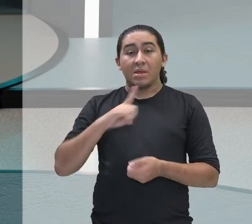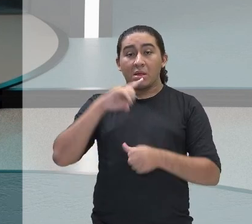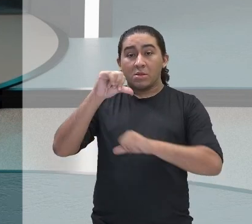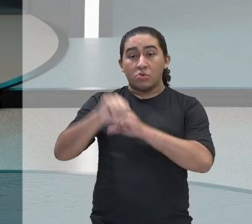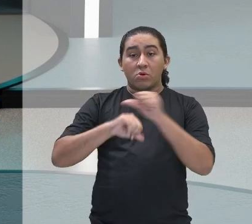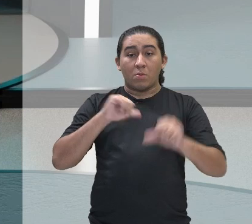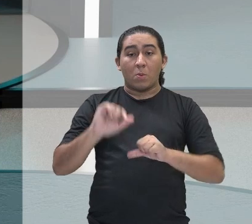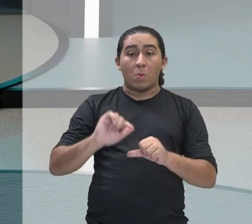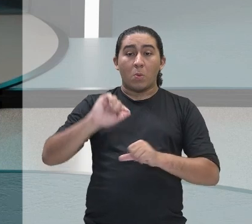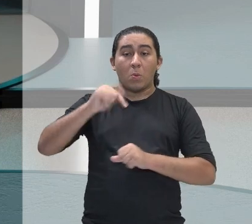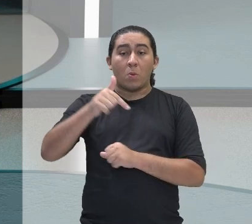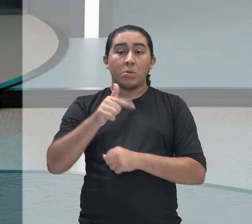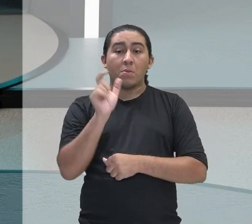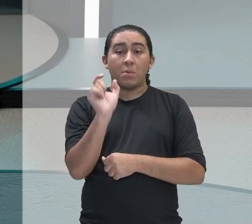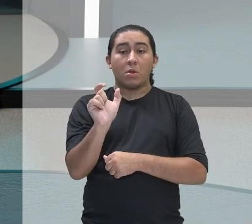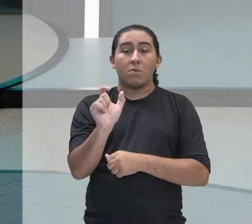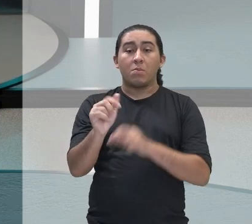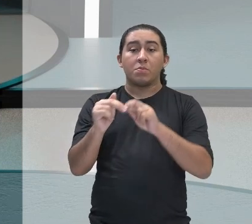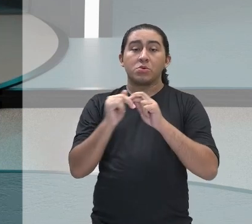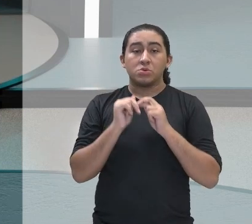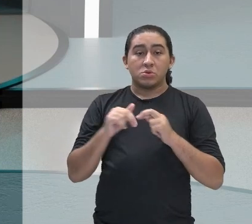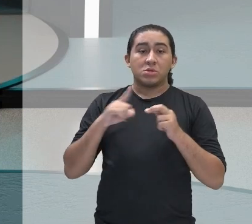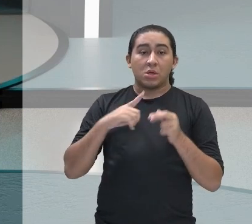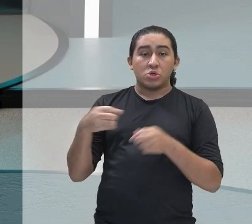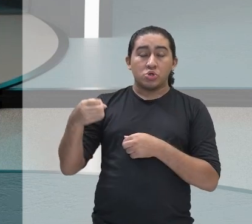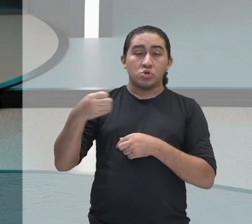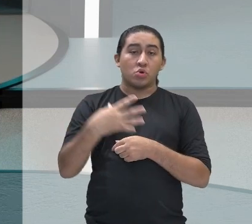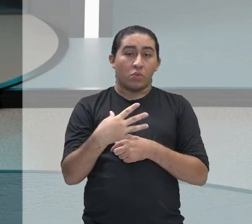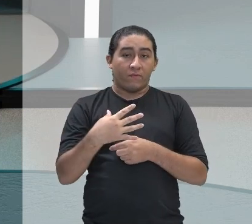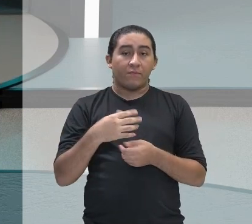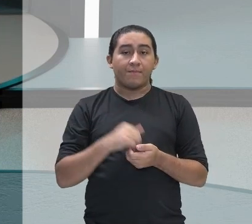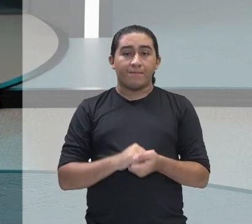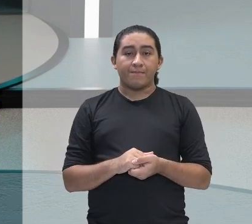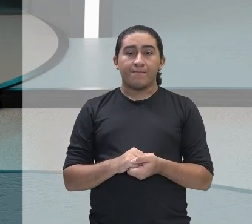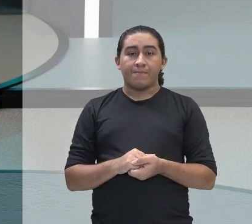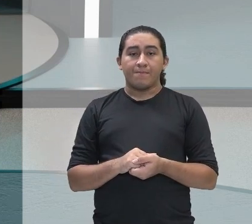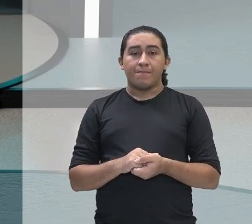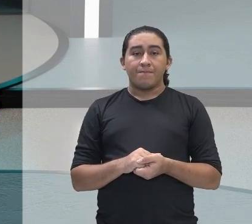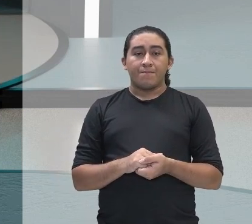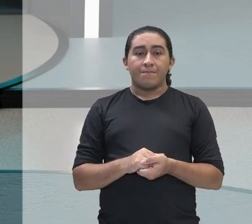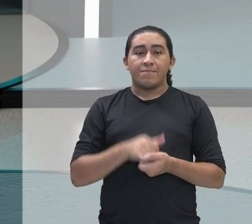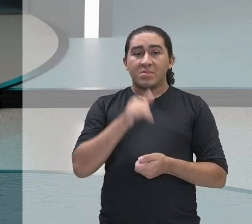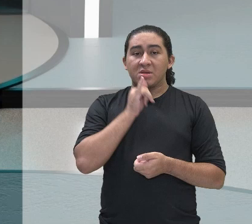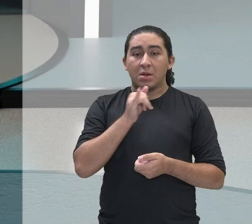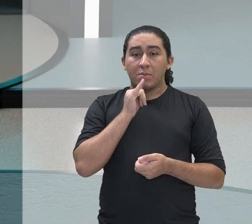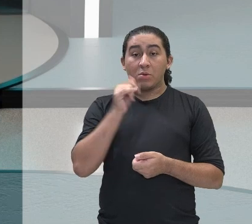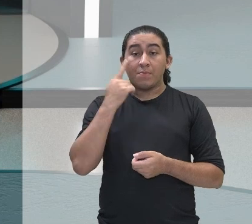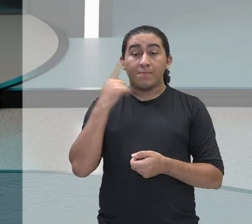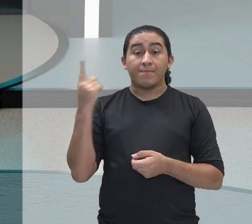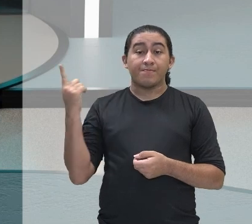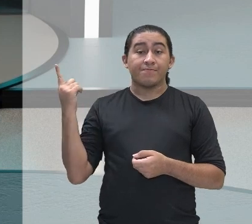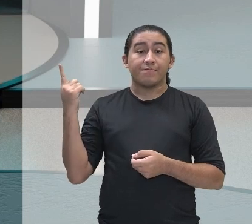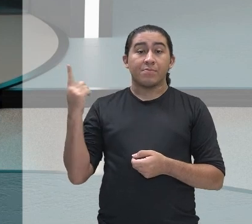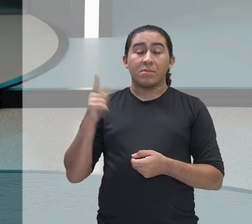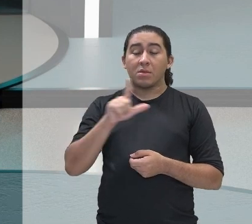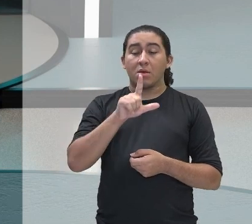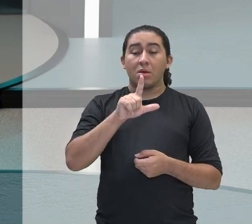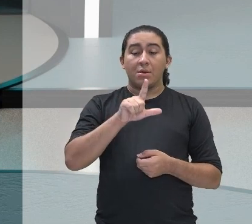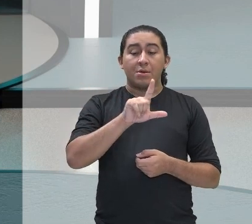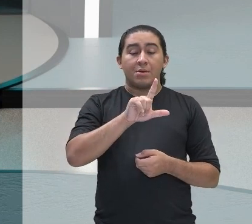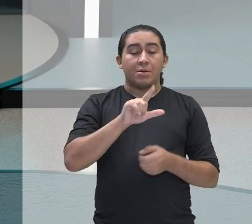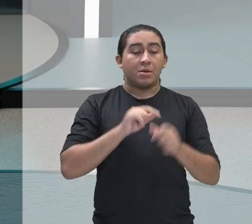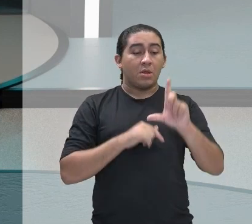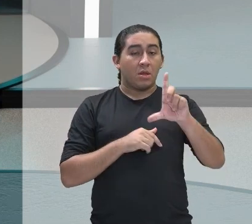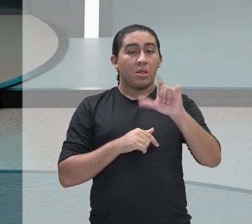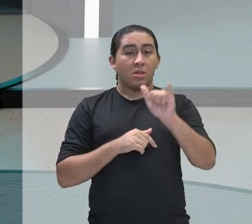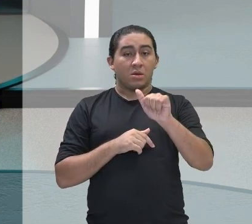outras palavras, por isso que se formam, né? Livro, o ozinho aí, né? Aí eu posso até